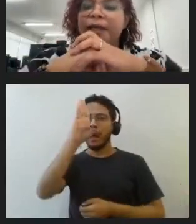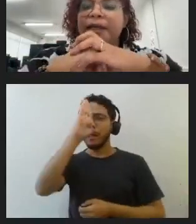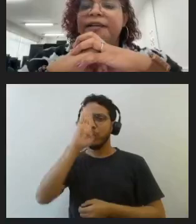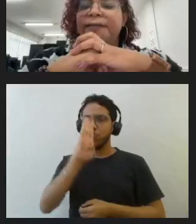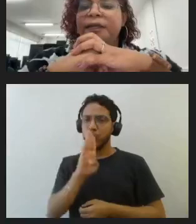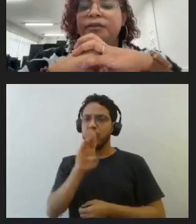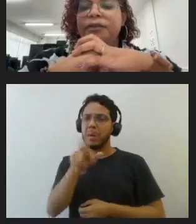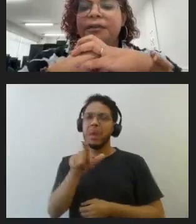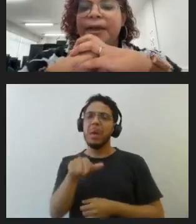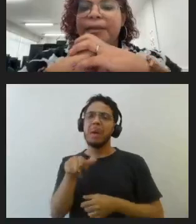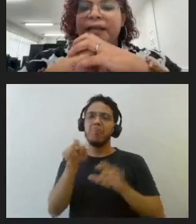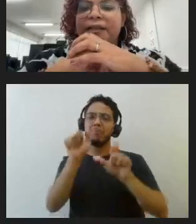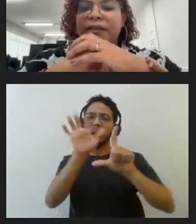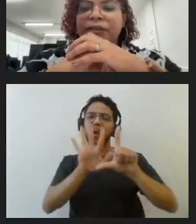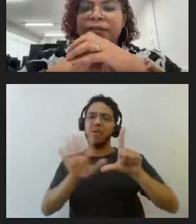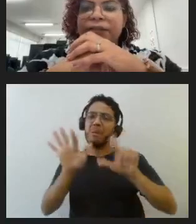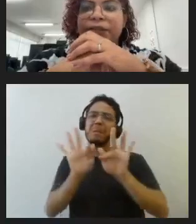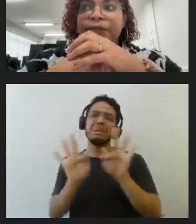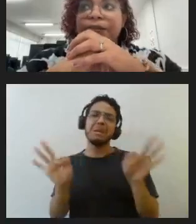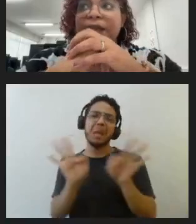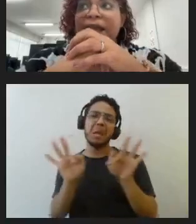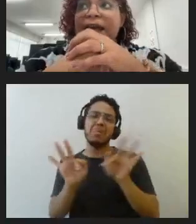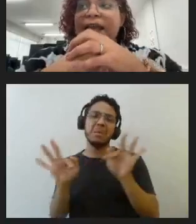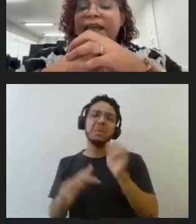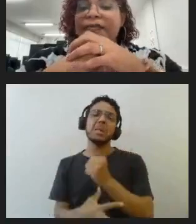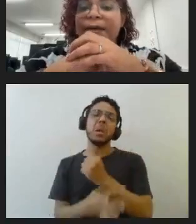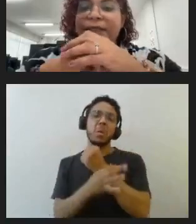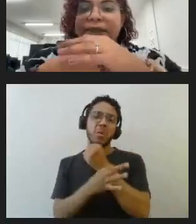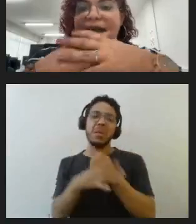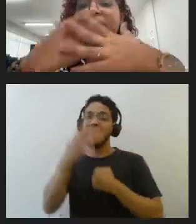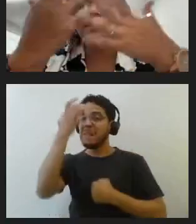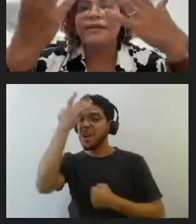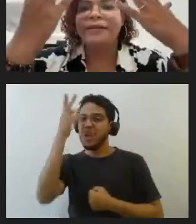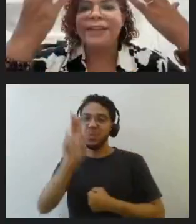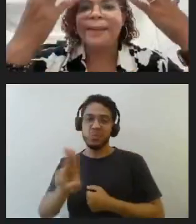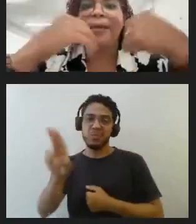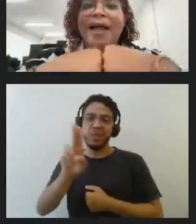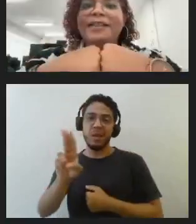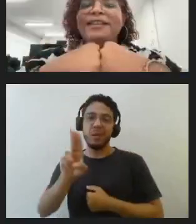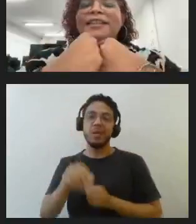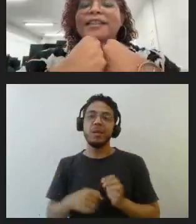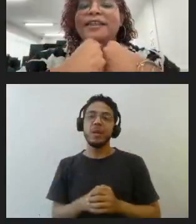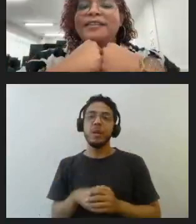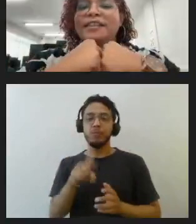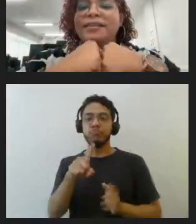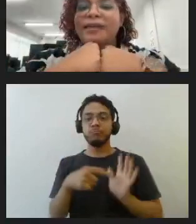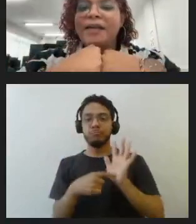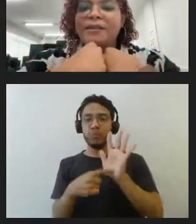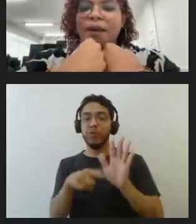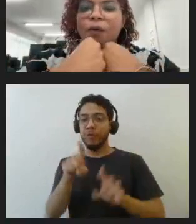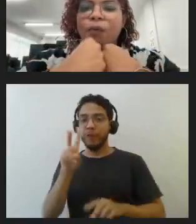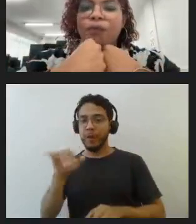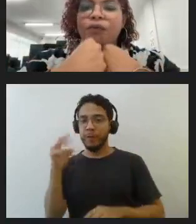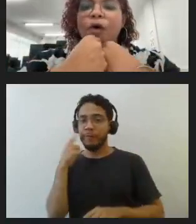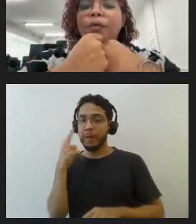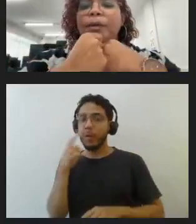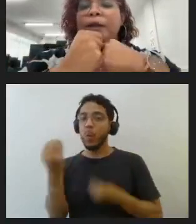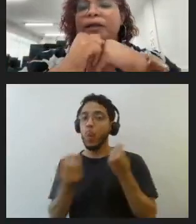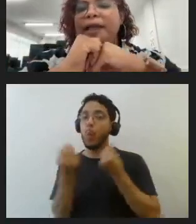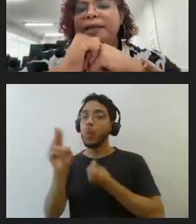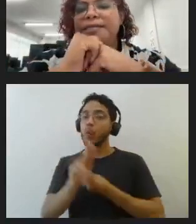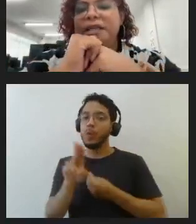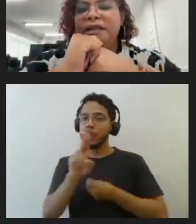segura e fácil de usar para edição de vídeo. Ele vai apresentar, a gente vai ver na prática, né, que existem vários recursos,